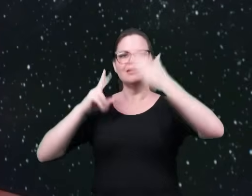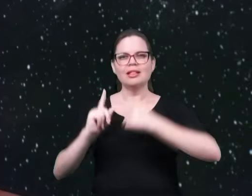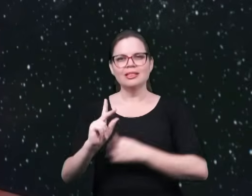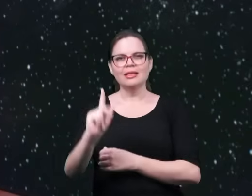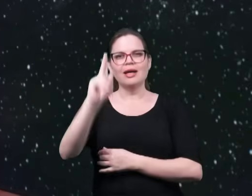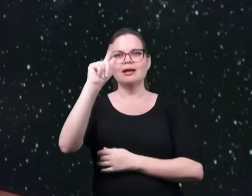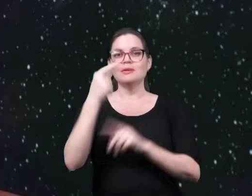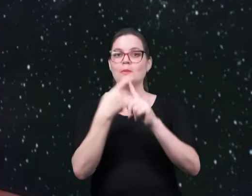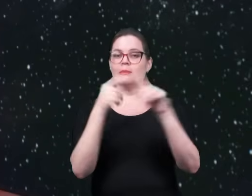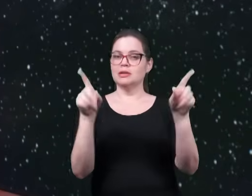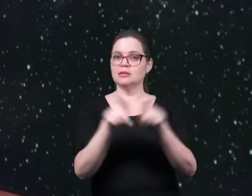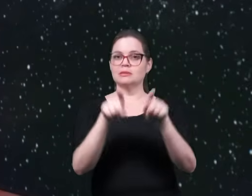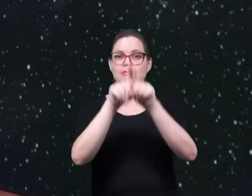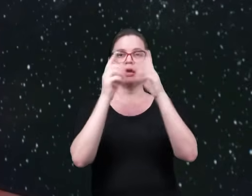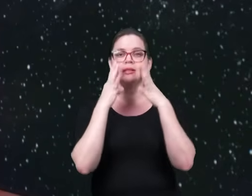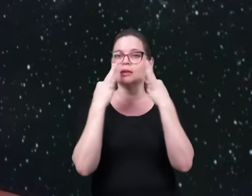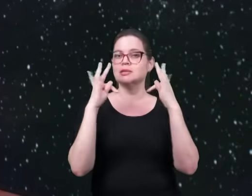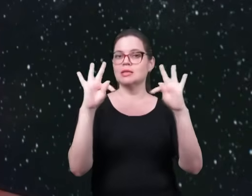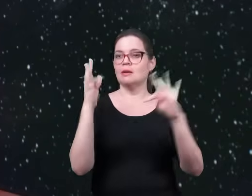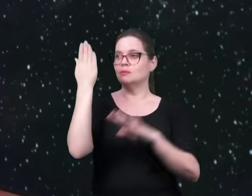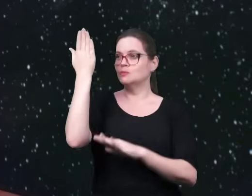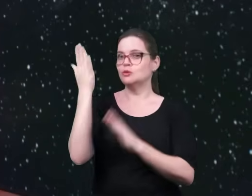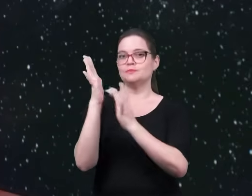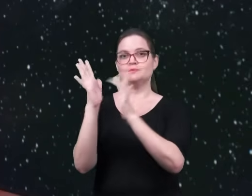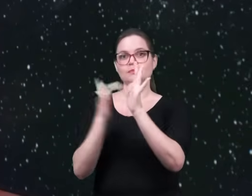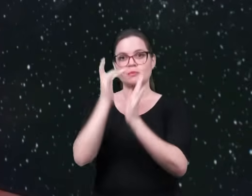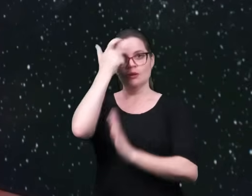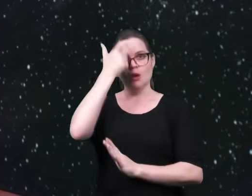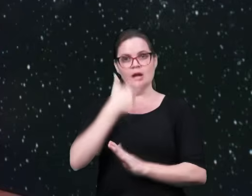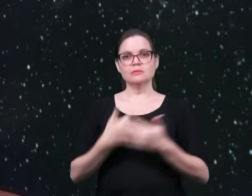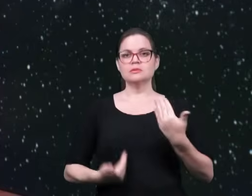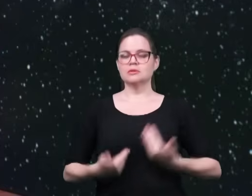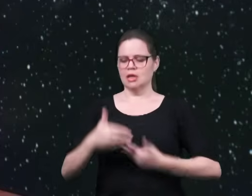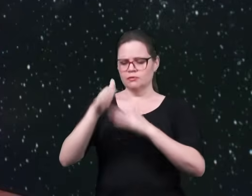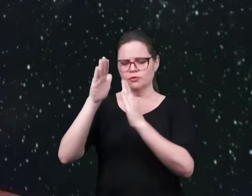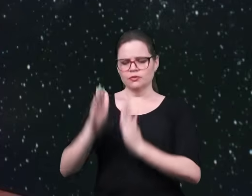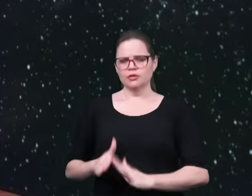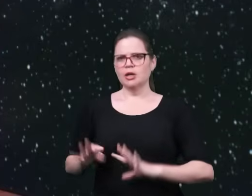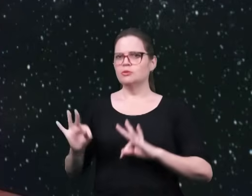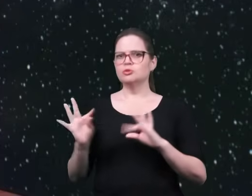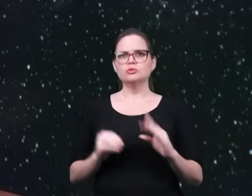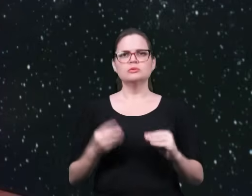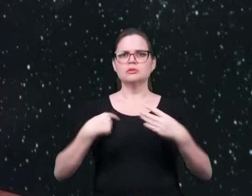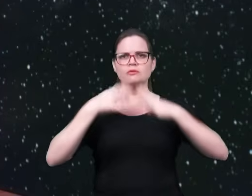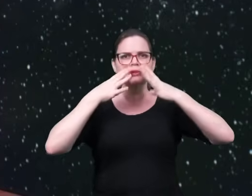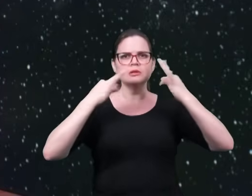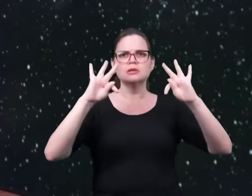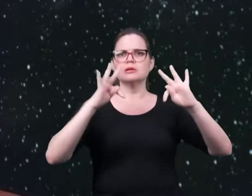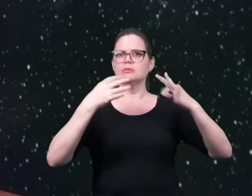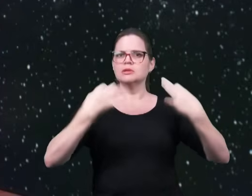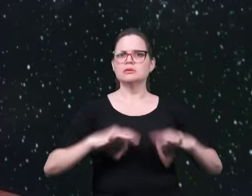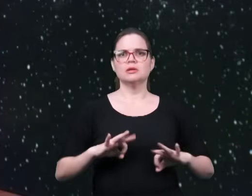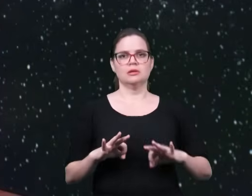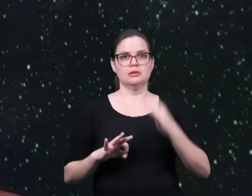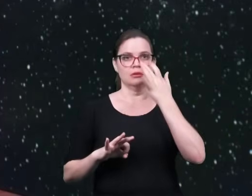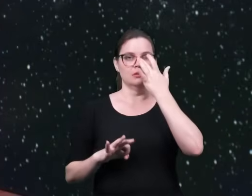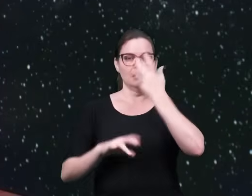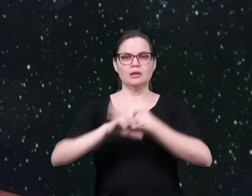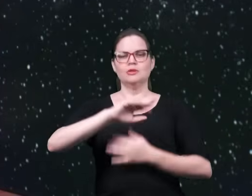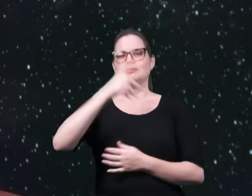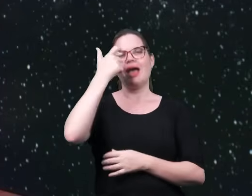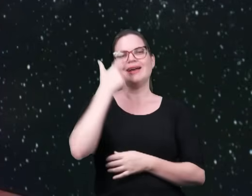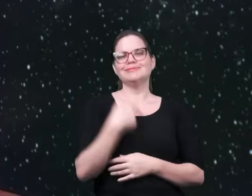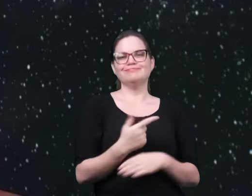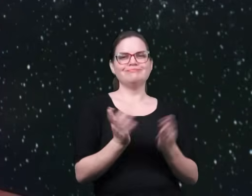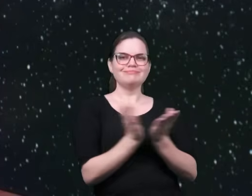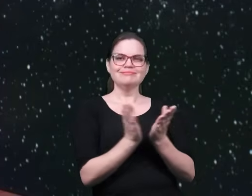é testemunhar do Senhor sendo fiel em todas as coisas. Não é, eu sou crente,